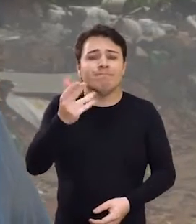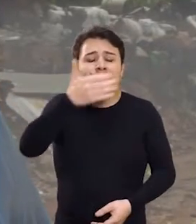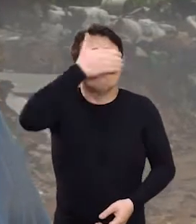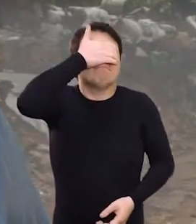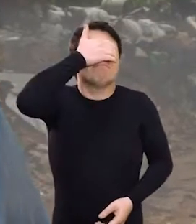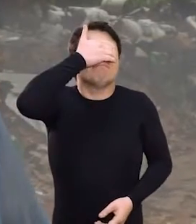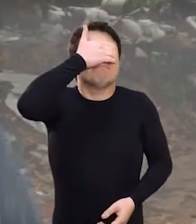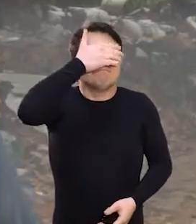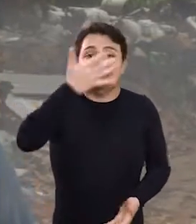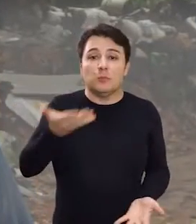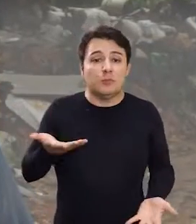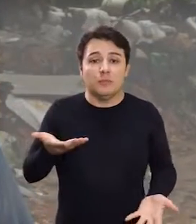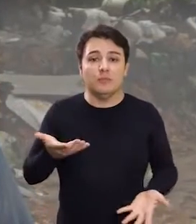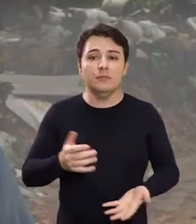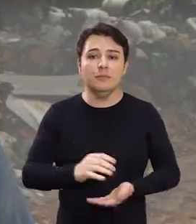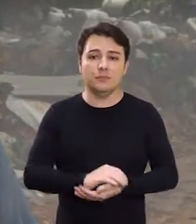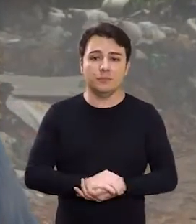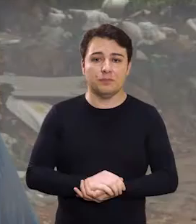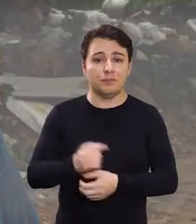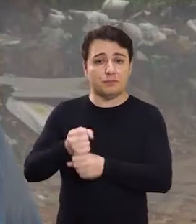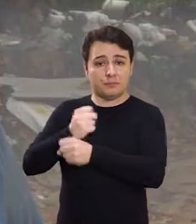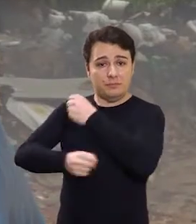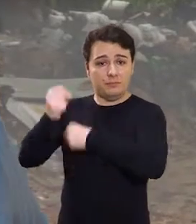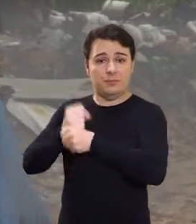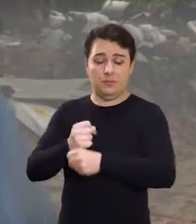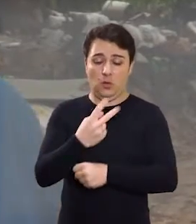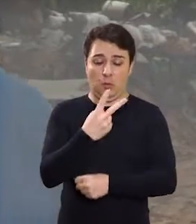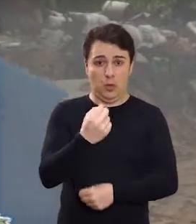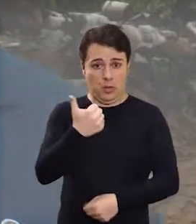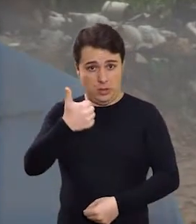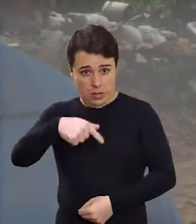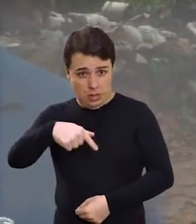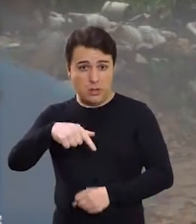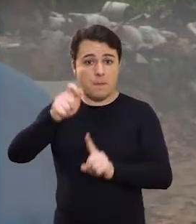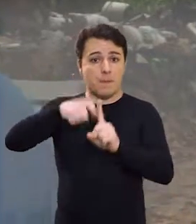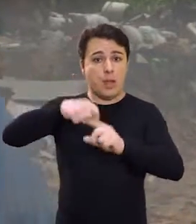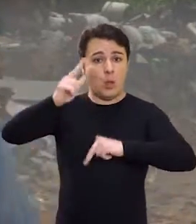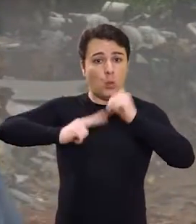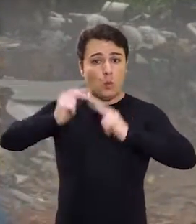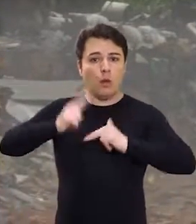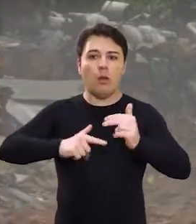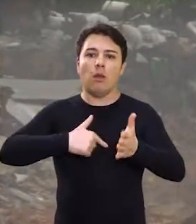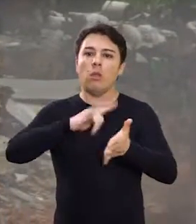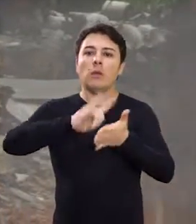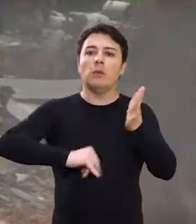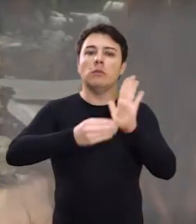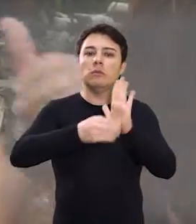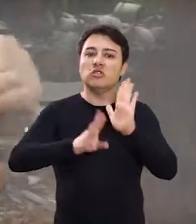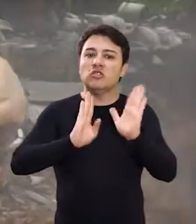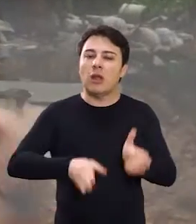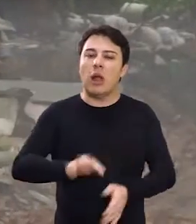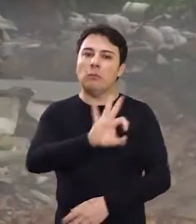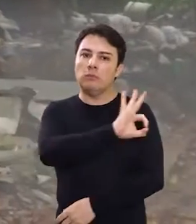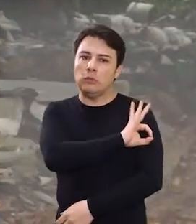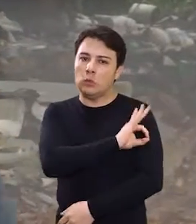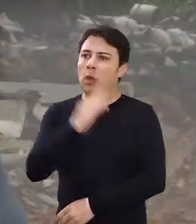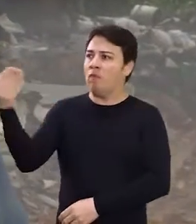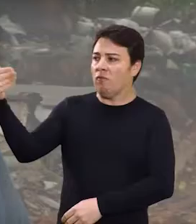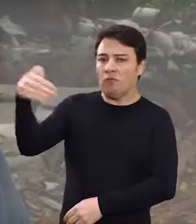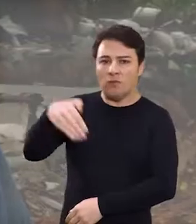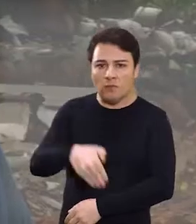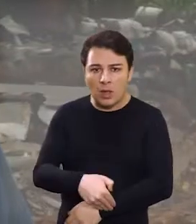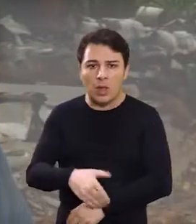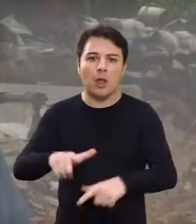pessoas e ninguém ver em 2017 em Junho eu fiz uma indicação dizendo sobre esse